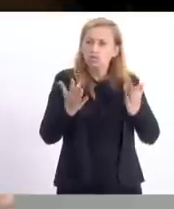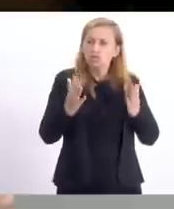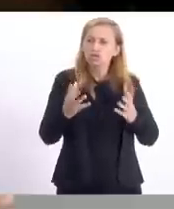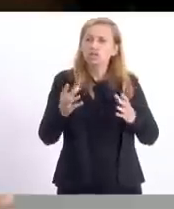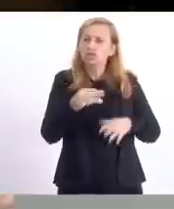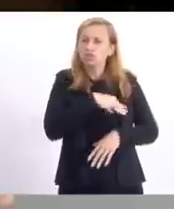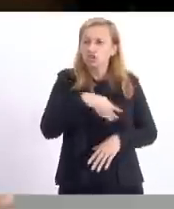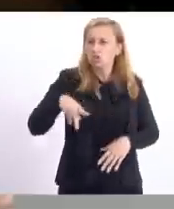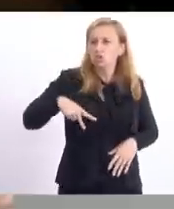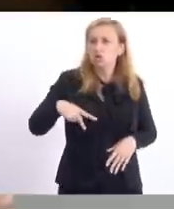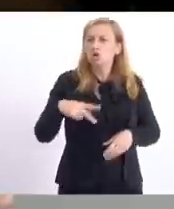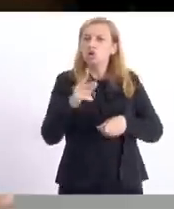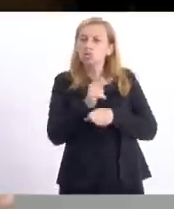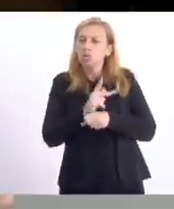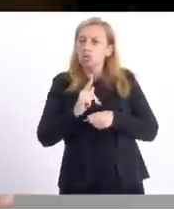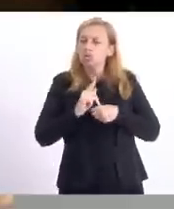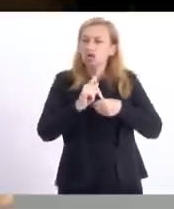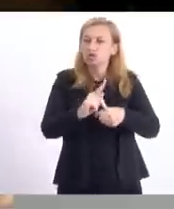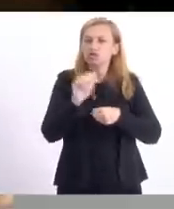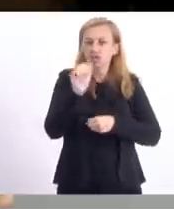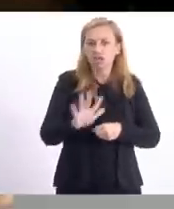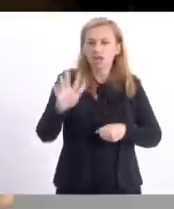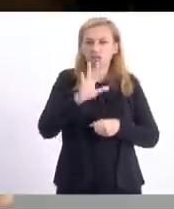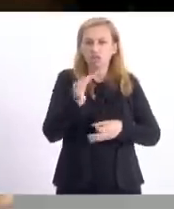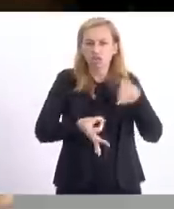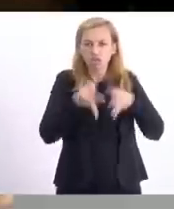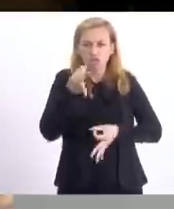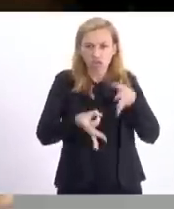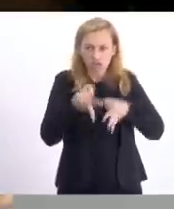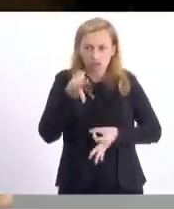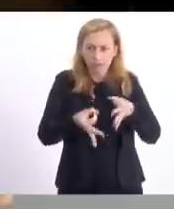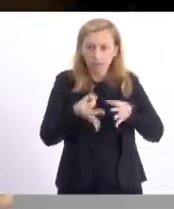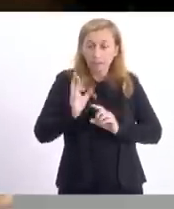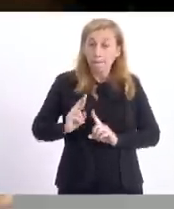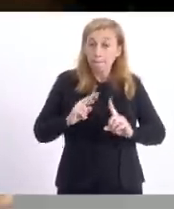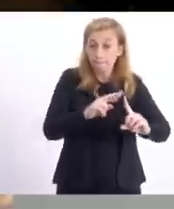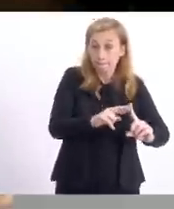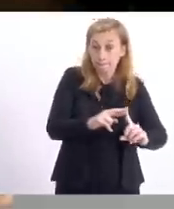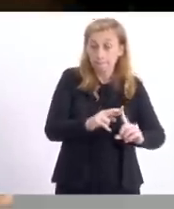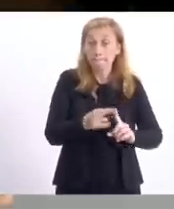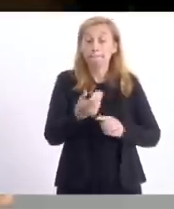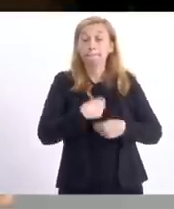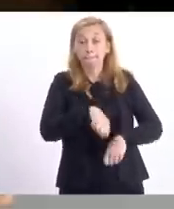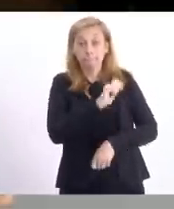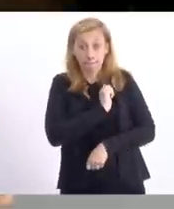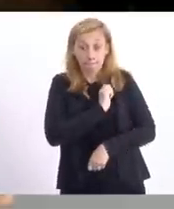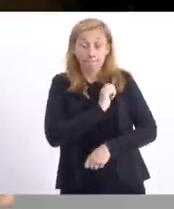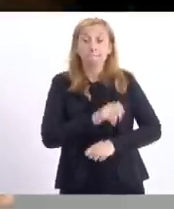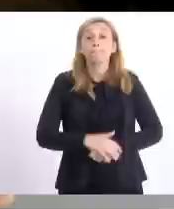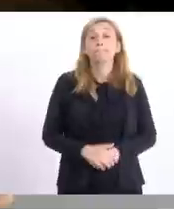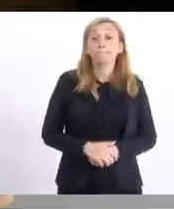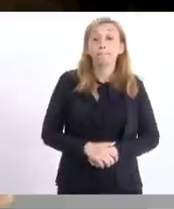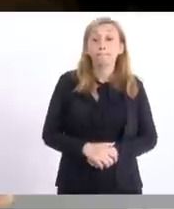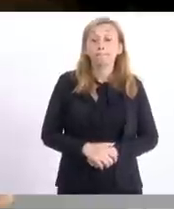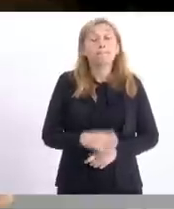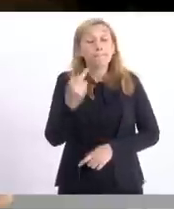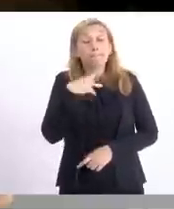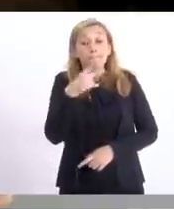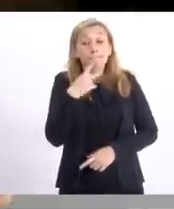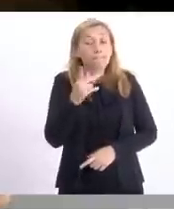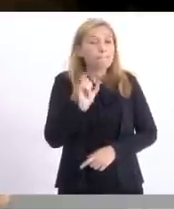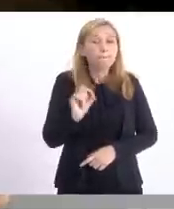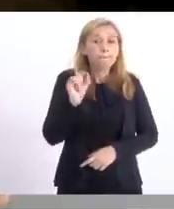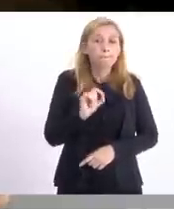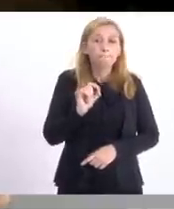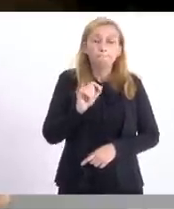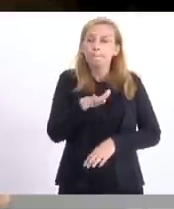Público. O Procurador-Geral da Justiça, quando fez a sua referência ao regime de recuperação fiscal, disse que